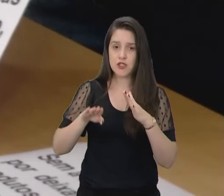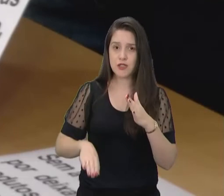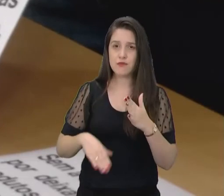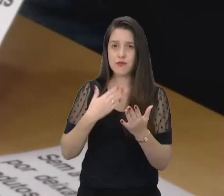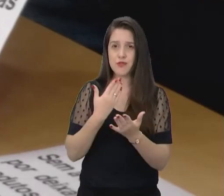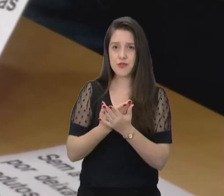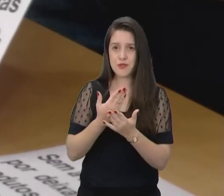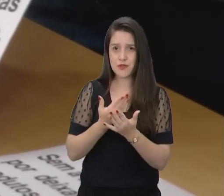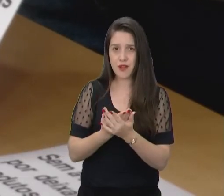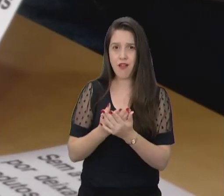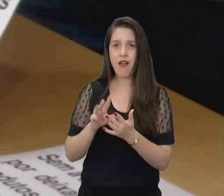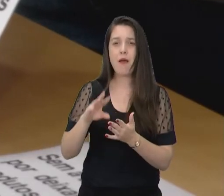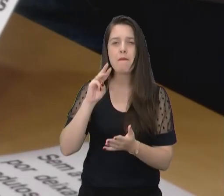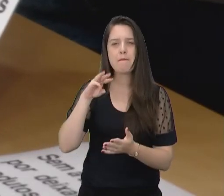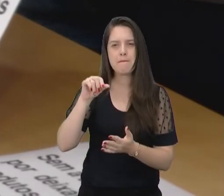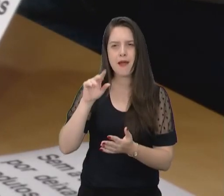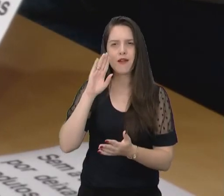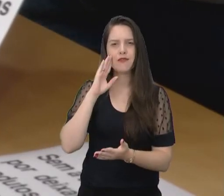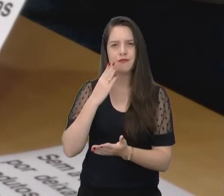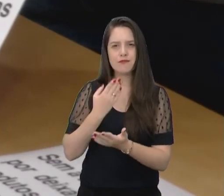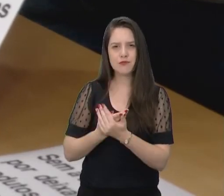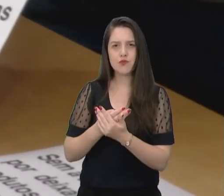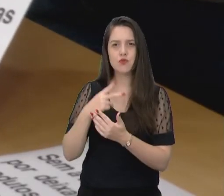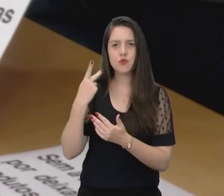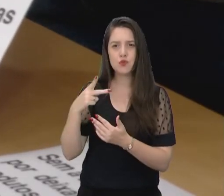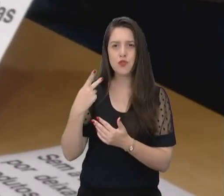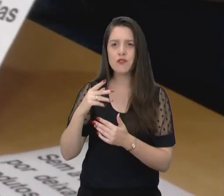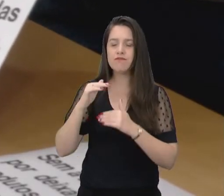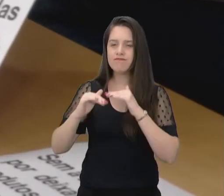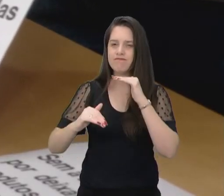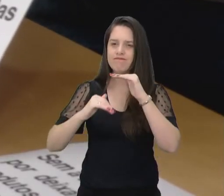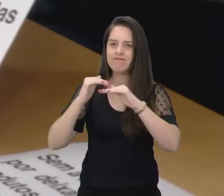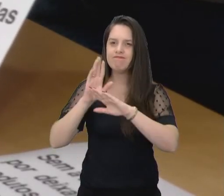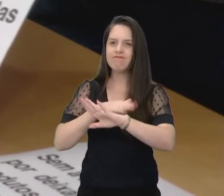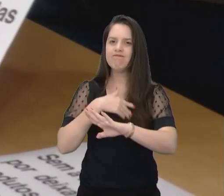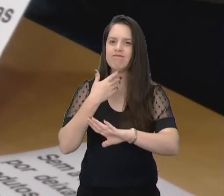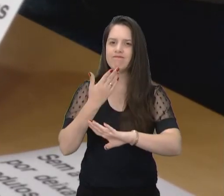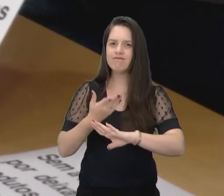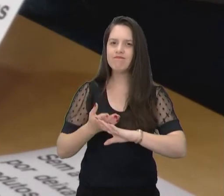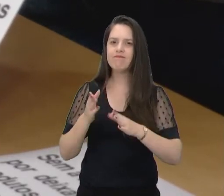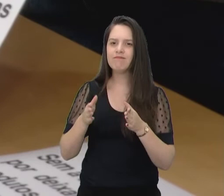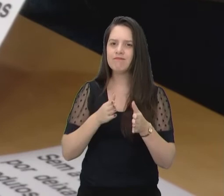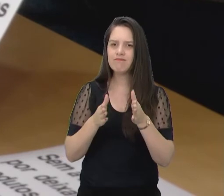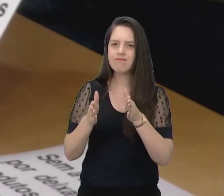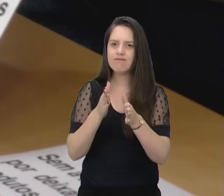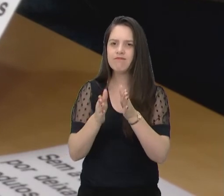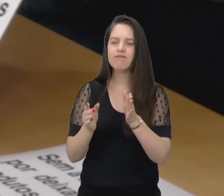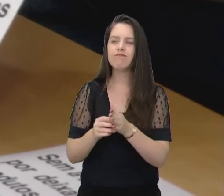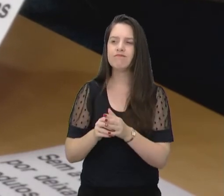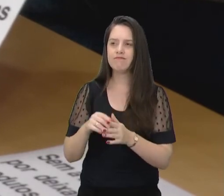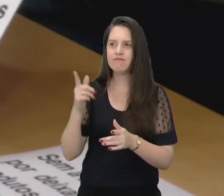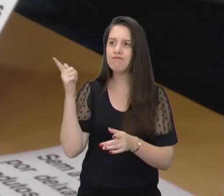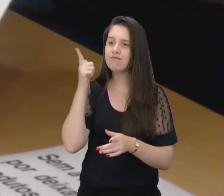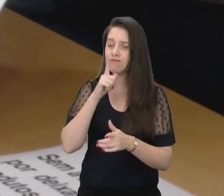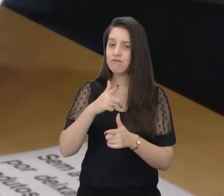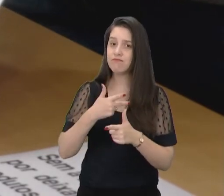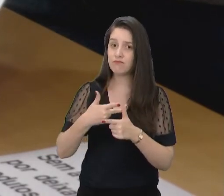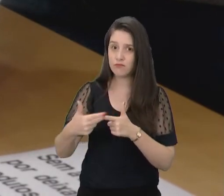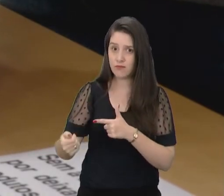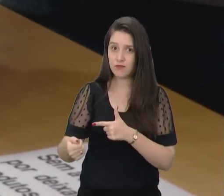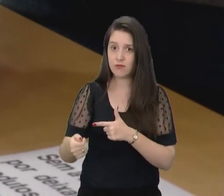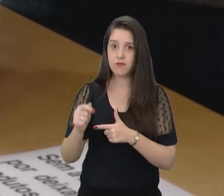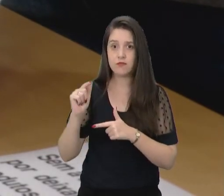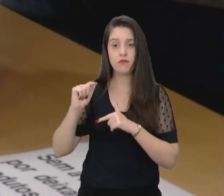escolaridade, Marcos acreditava que sua intuição e a dedicação integral eram o caminho para a obtenção de